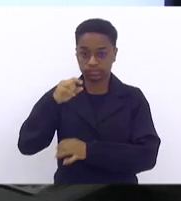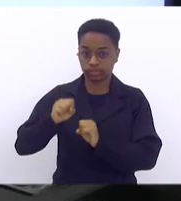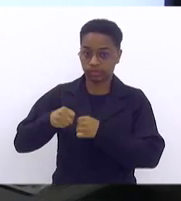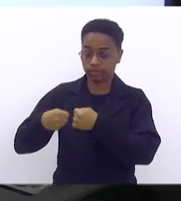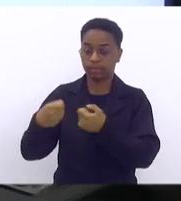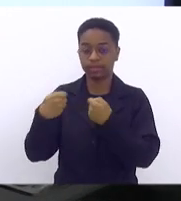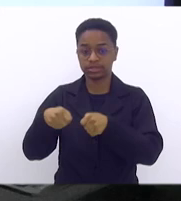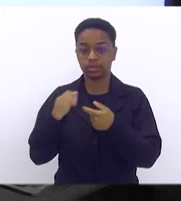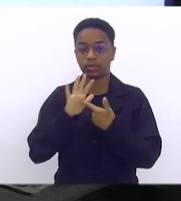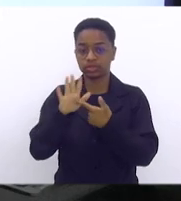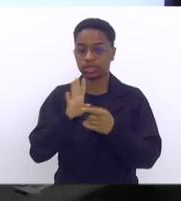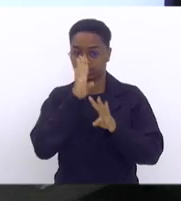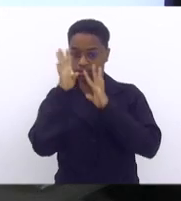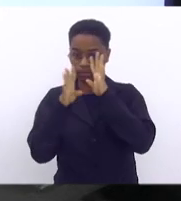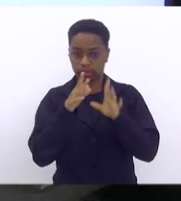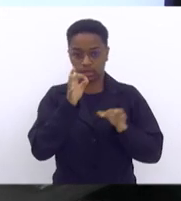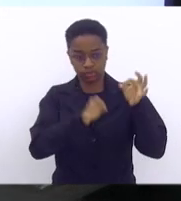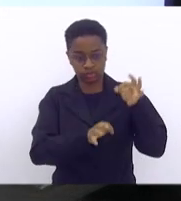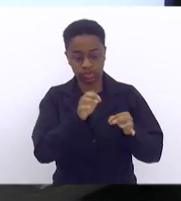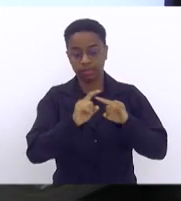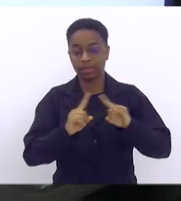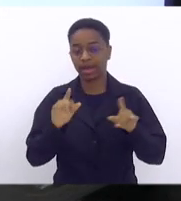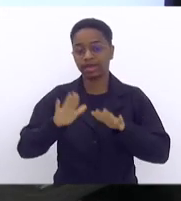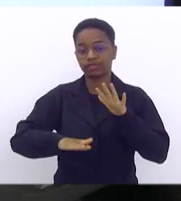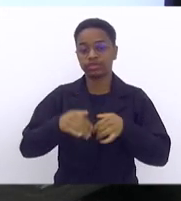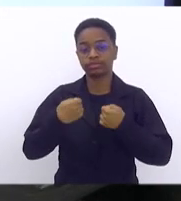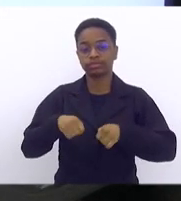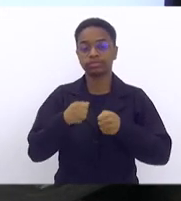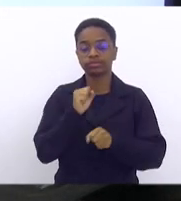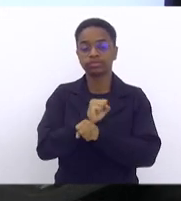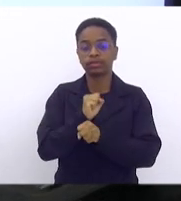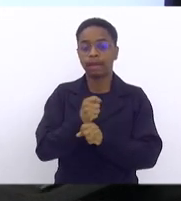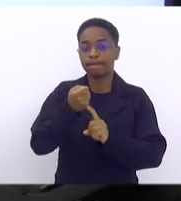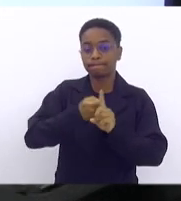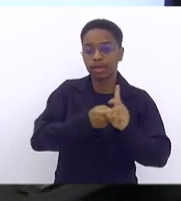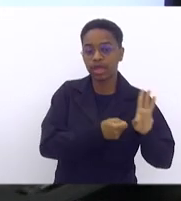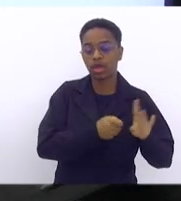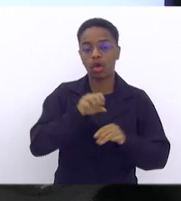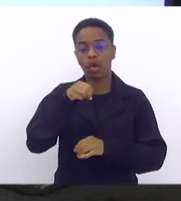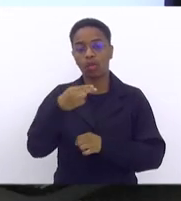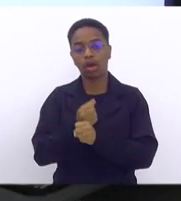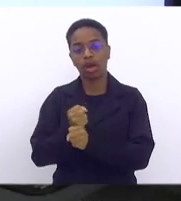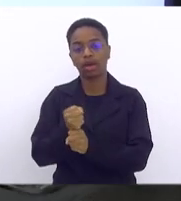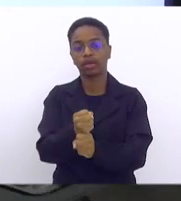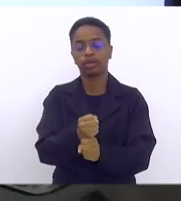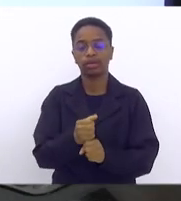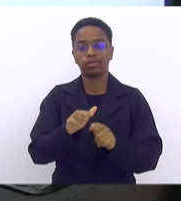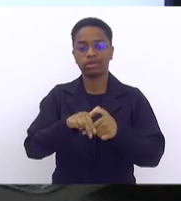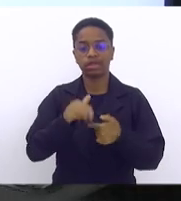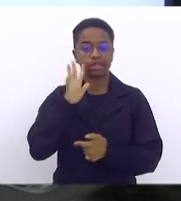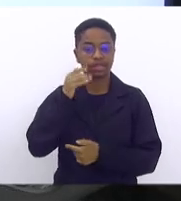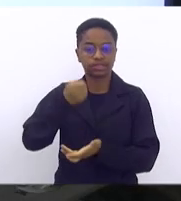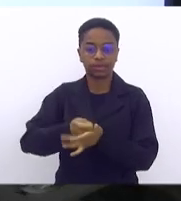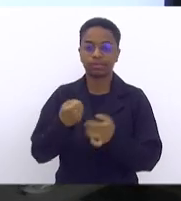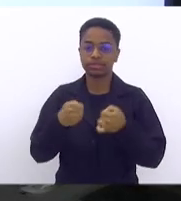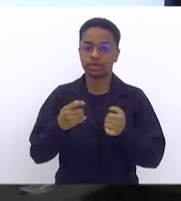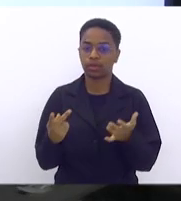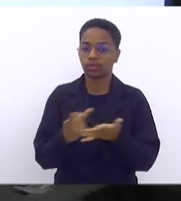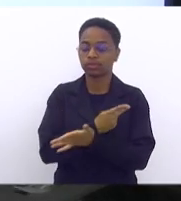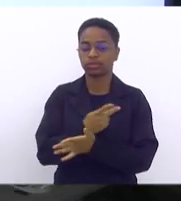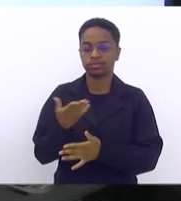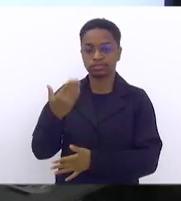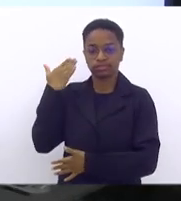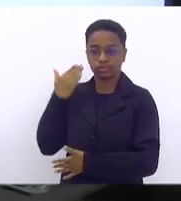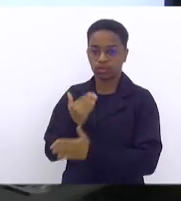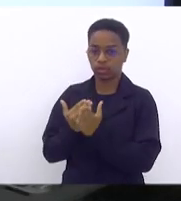esses arbítrios, mas ter que esperar, às vezes, meses e anos para uma decisão que já deveria ter sido tomada lá no início, porque esses fatos sempre